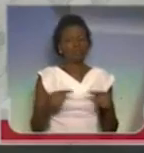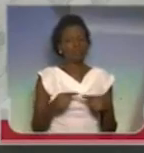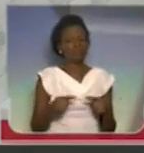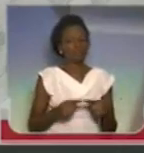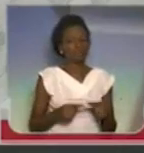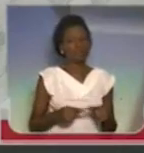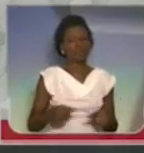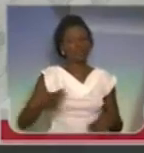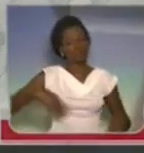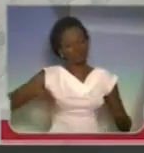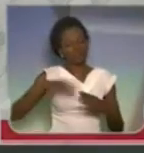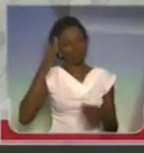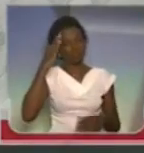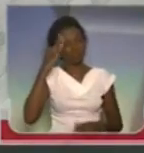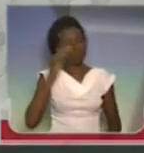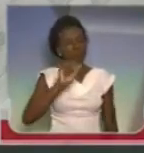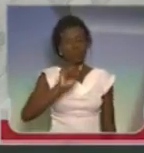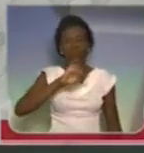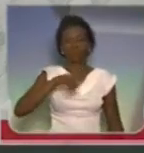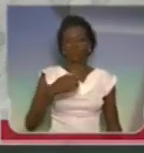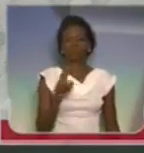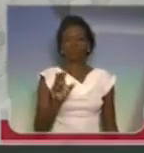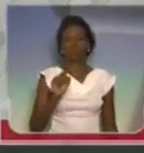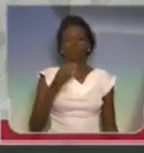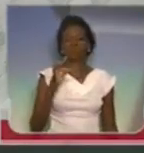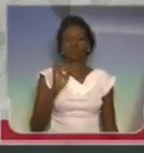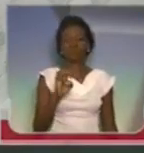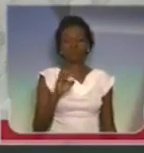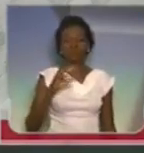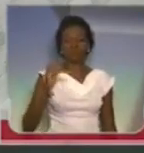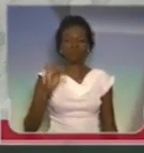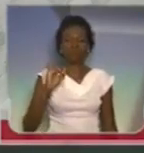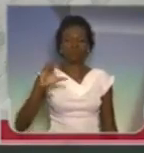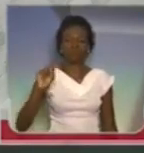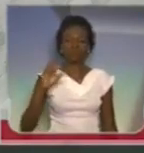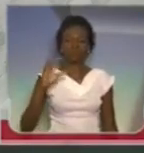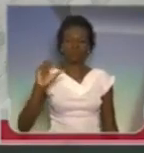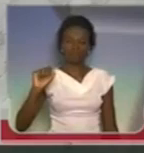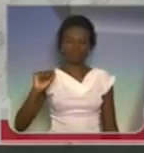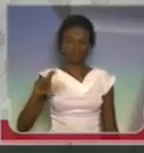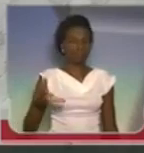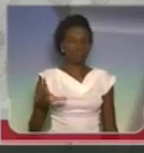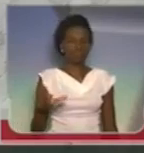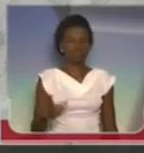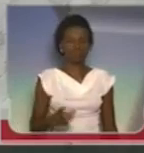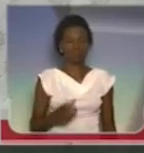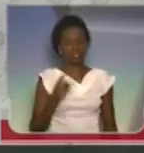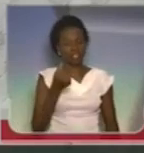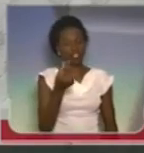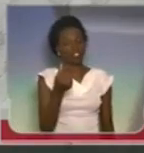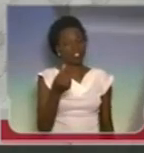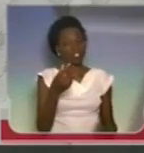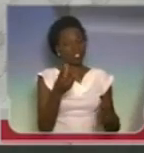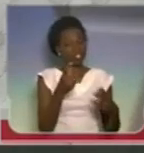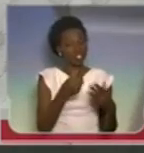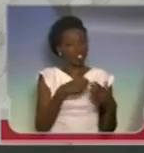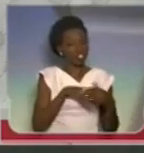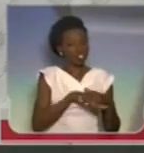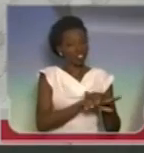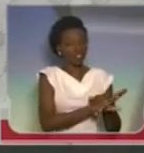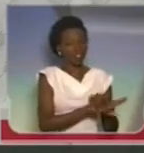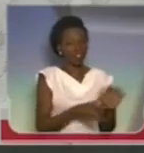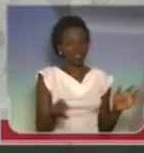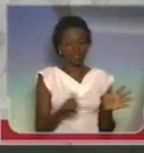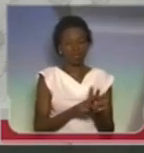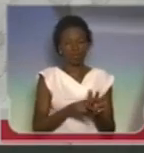sabem do ajuste fiscal o Governo está fechando escolas para economizar custos com a educação porque em São Paulo nós